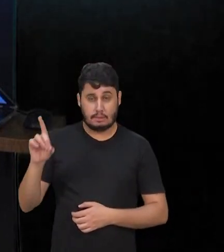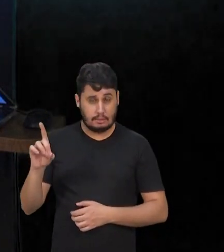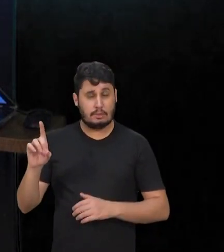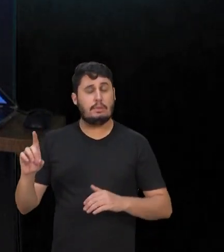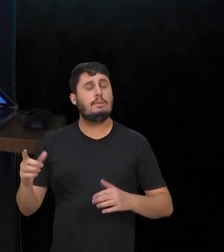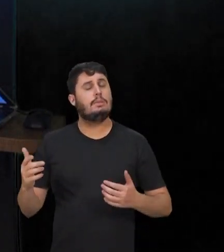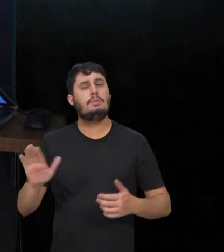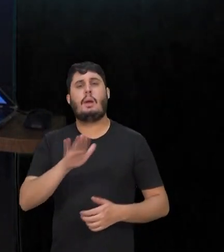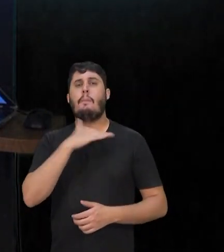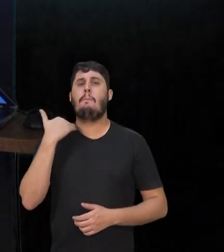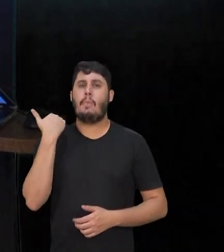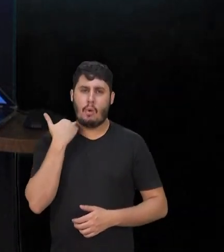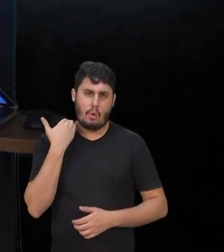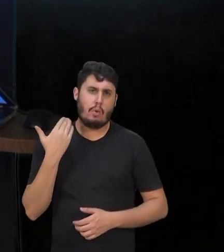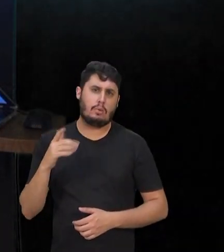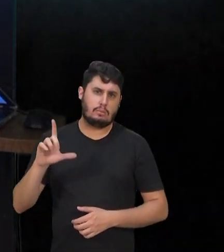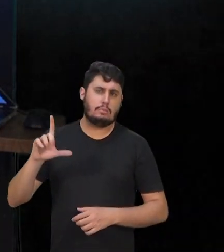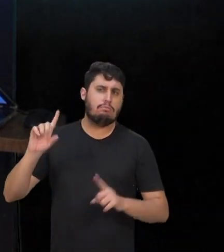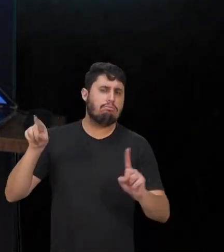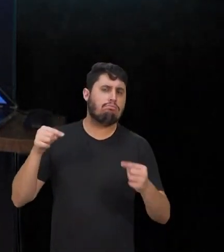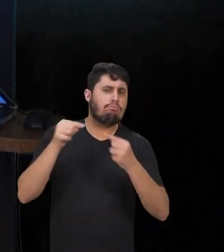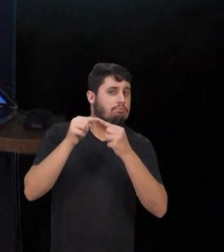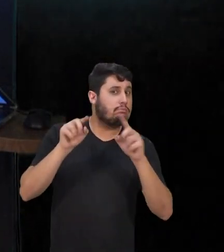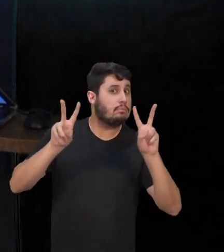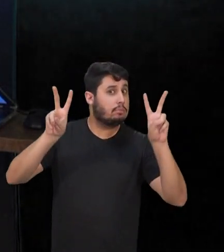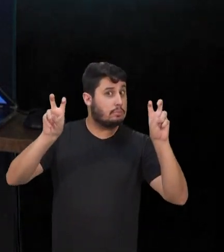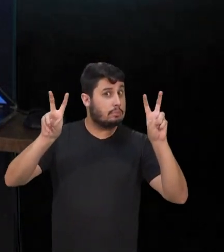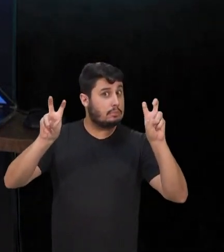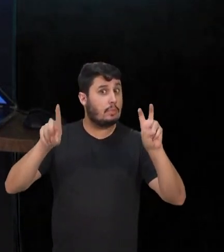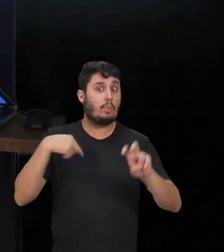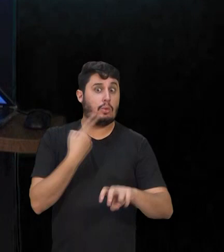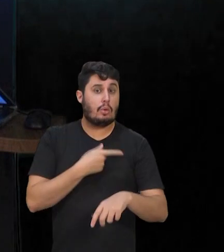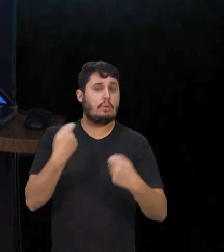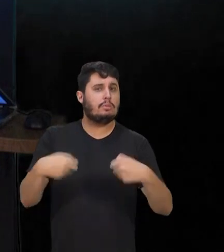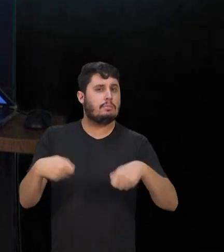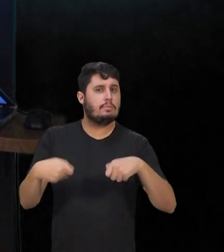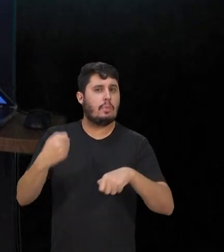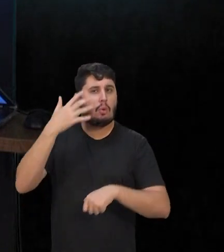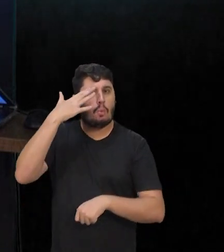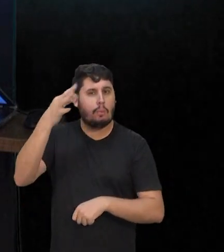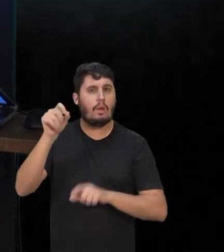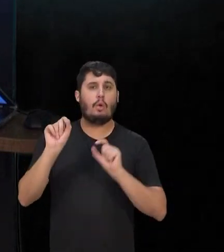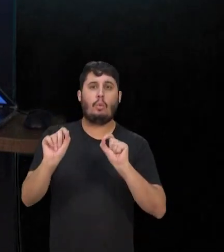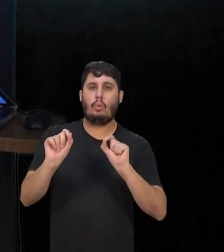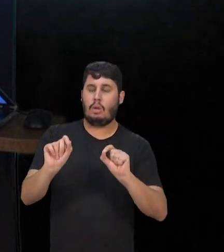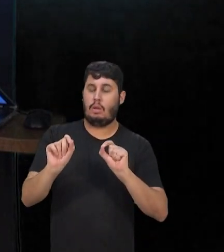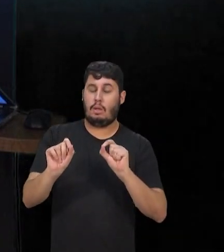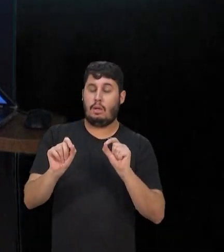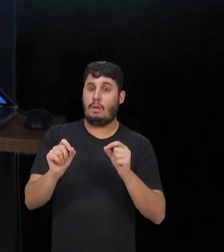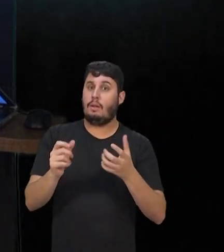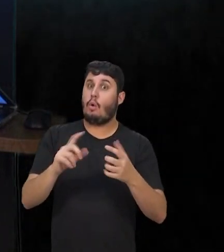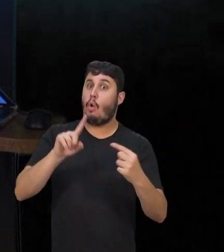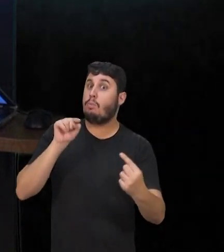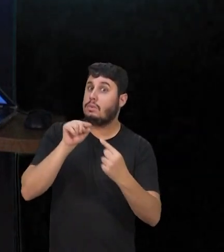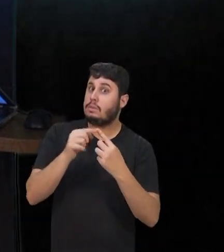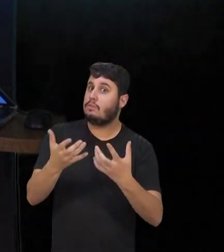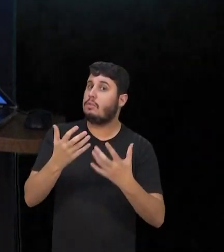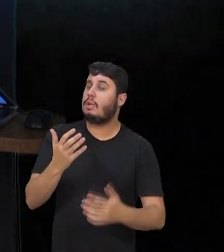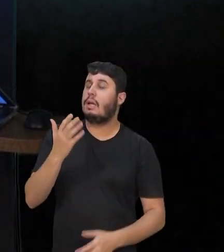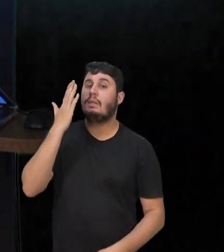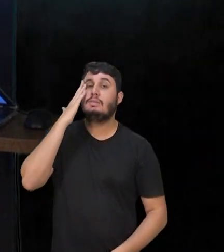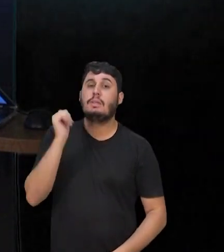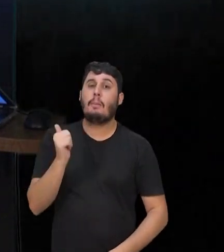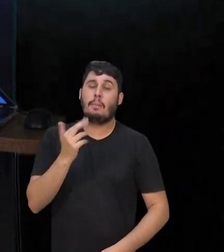do México e, de acordo com essa notícia que nós lemos, e aí a gente precisa entender que ele quer realmente que você extraia essa resposta